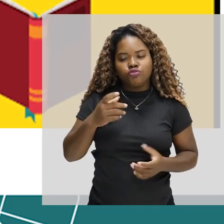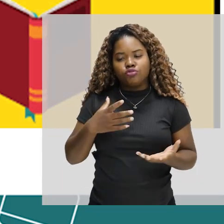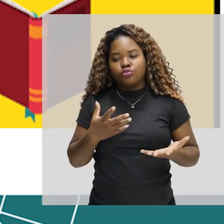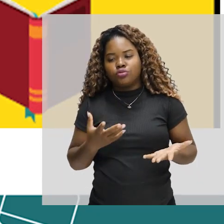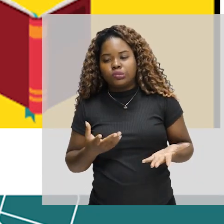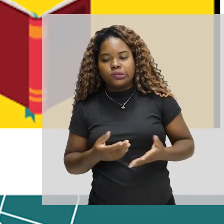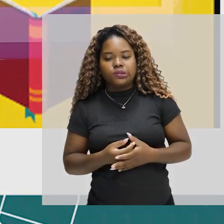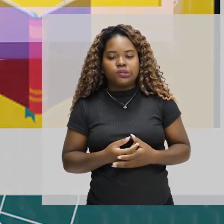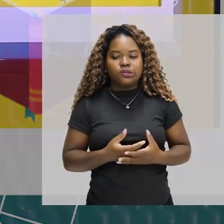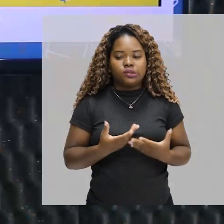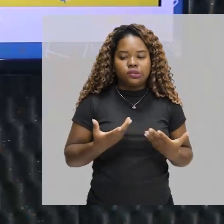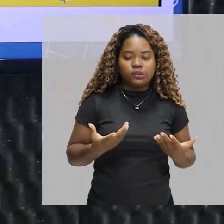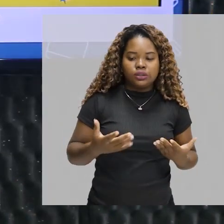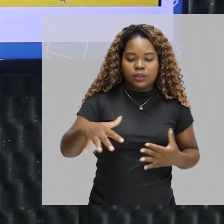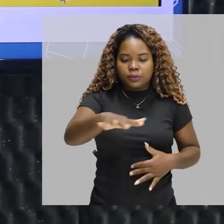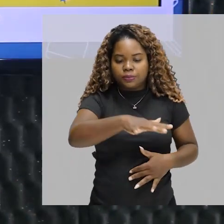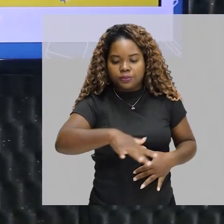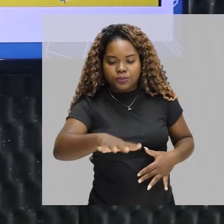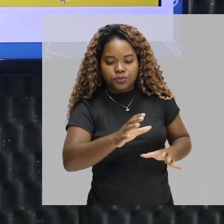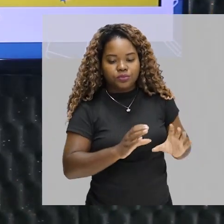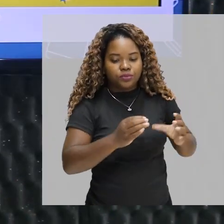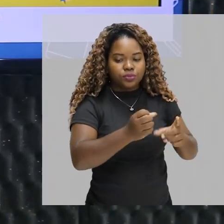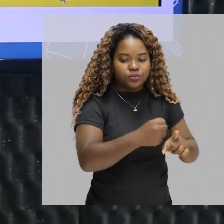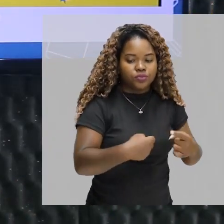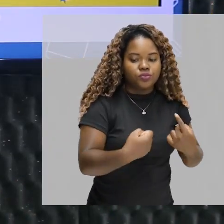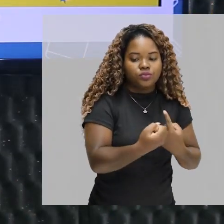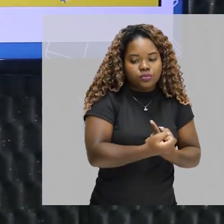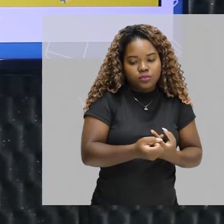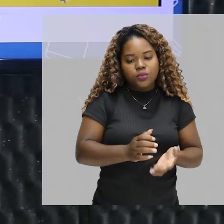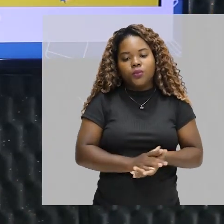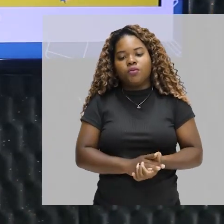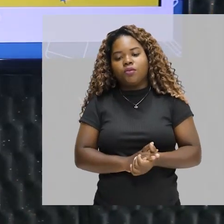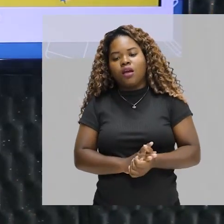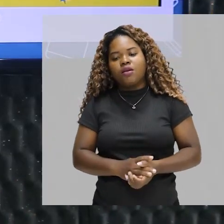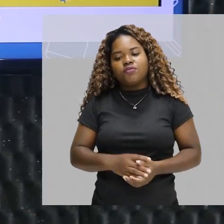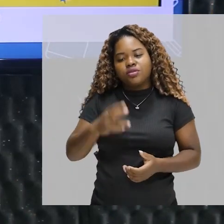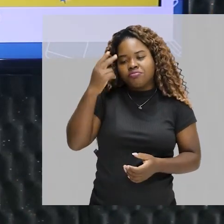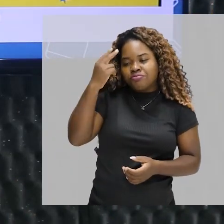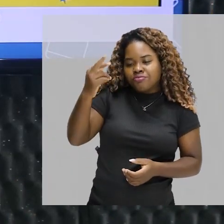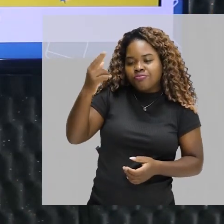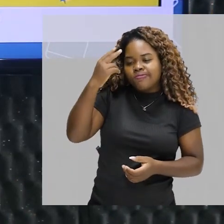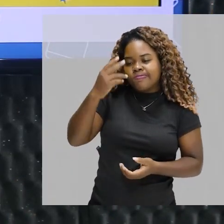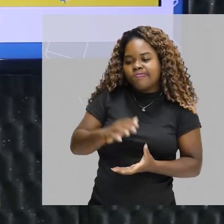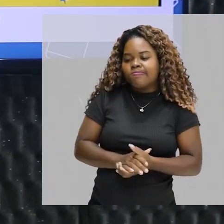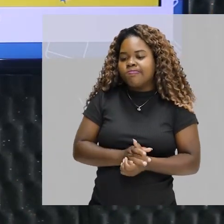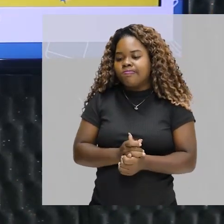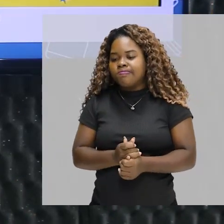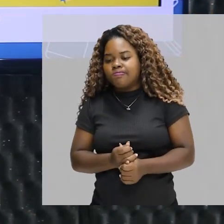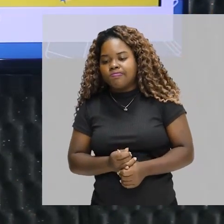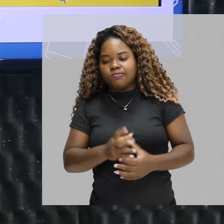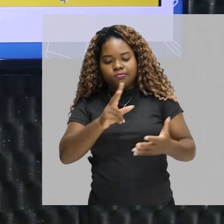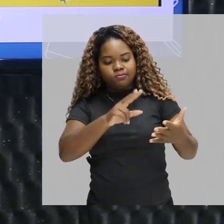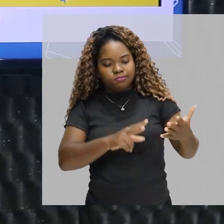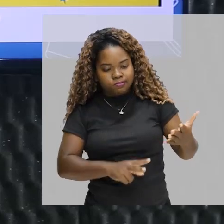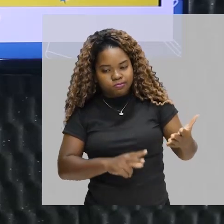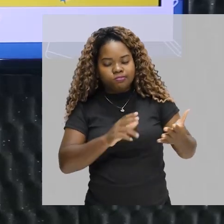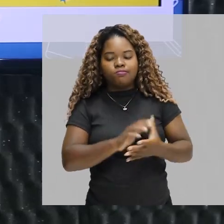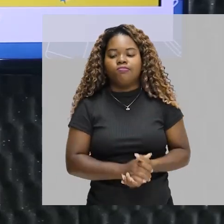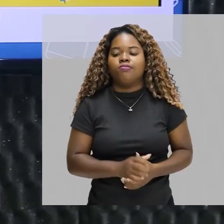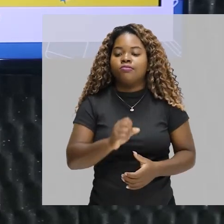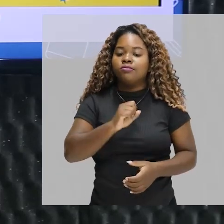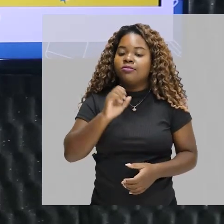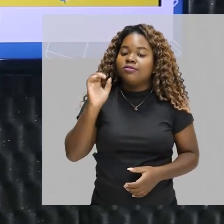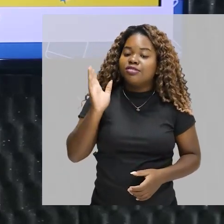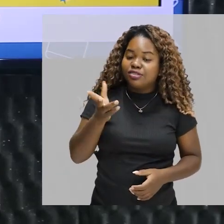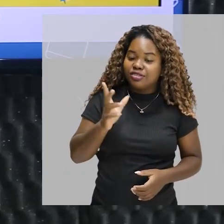Em determinado meio, determinado grupo social. E aí, quando você conta uma história, já ouviu falar do telefone sem fio? Aquele que